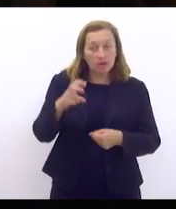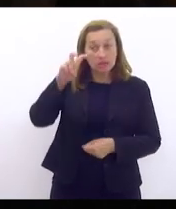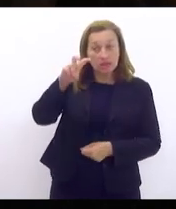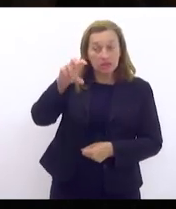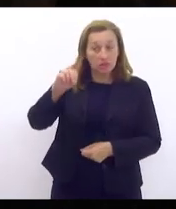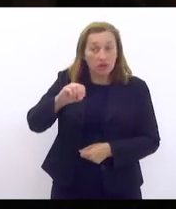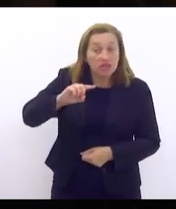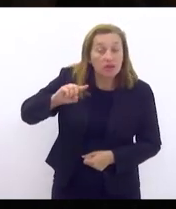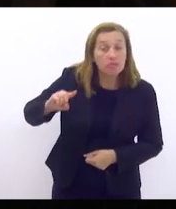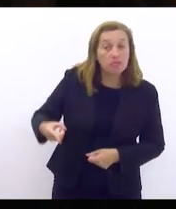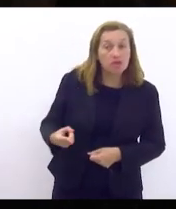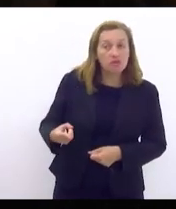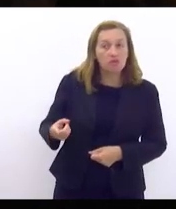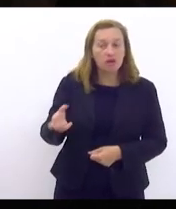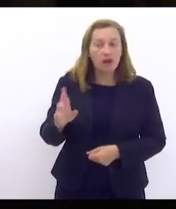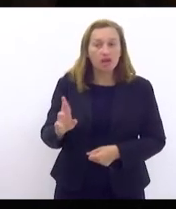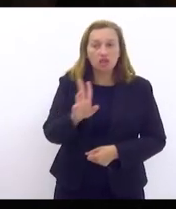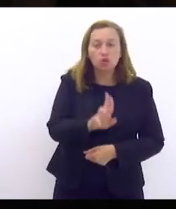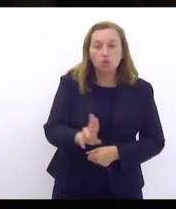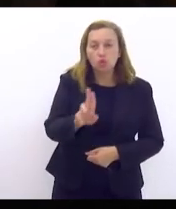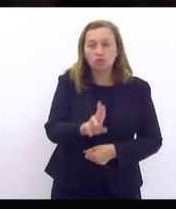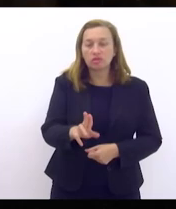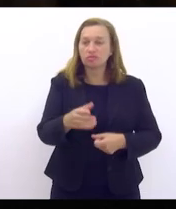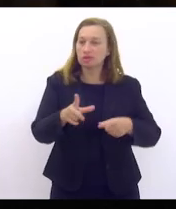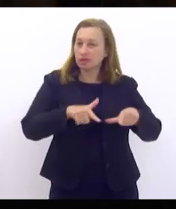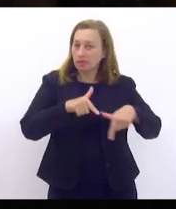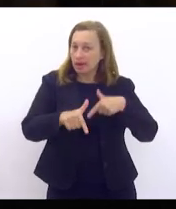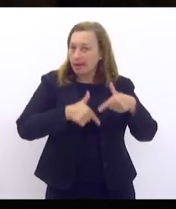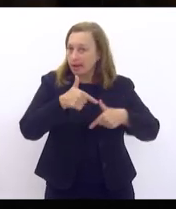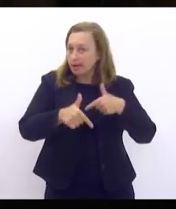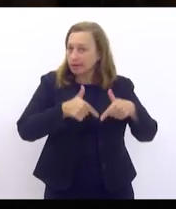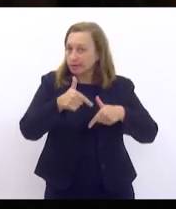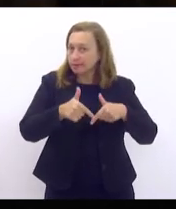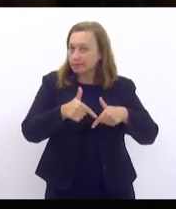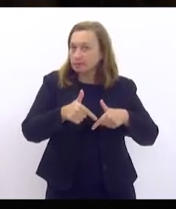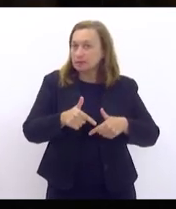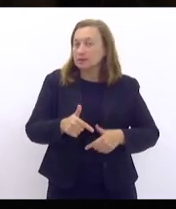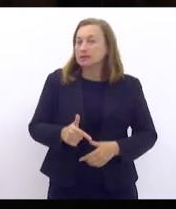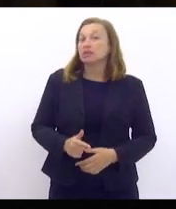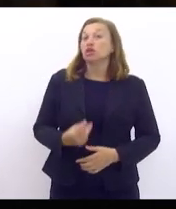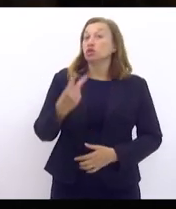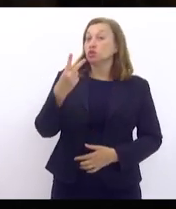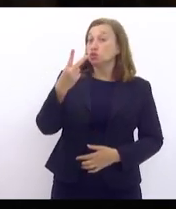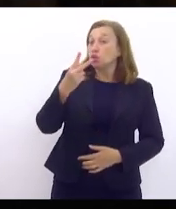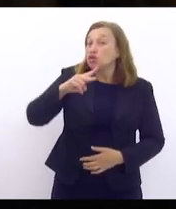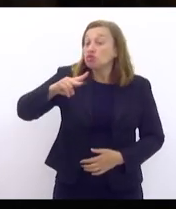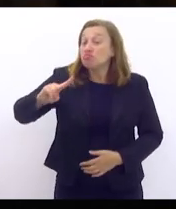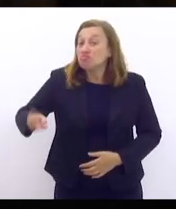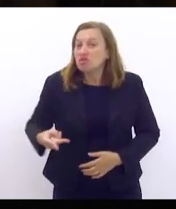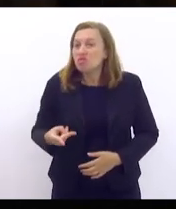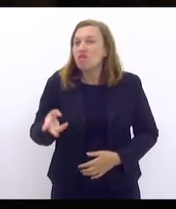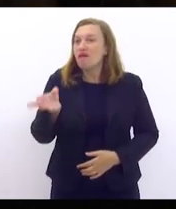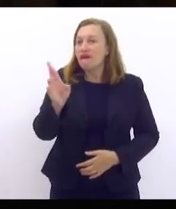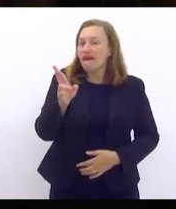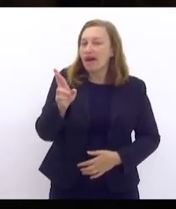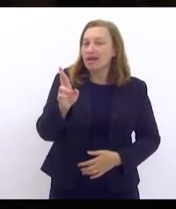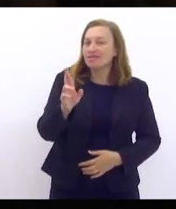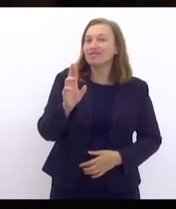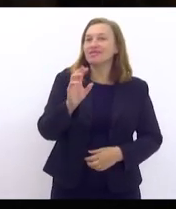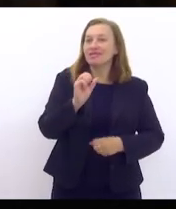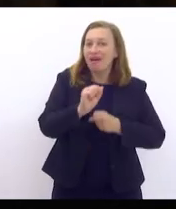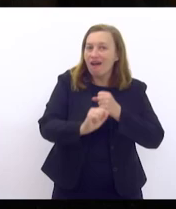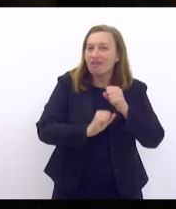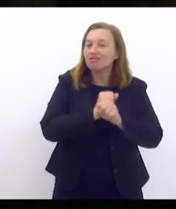mil reais e usa para trabalhar pesa aí r$ 2.000 a cada ano